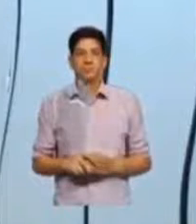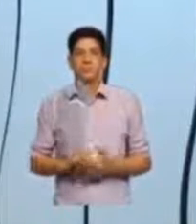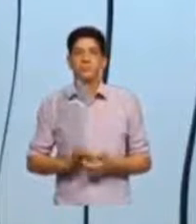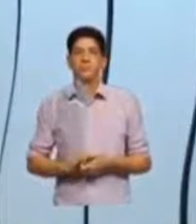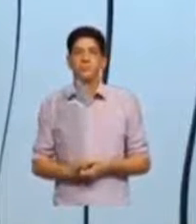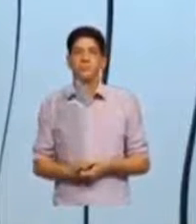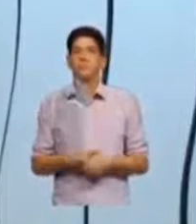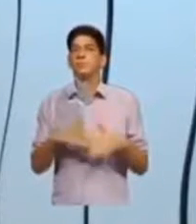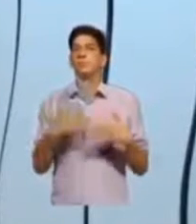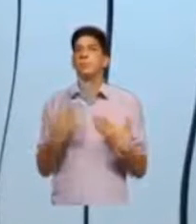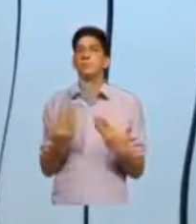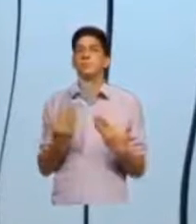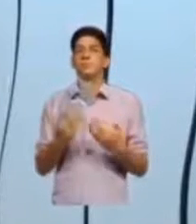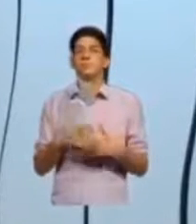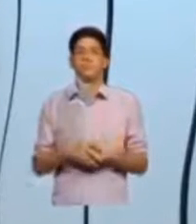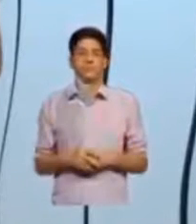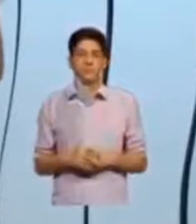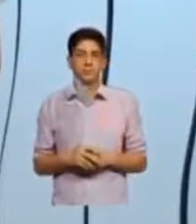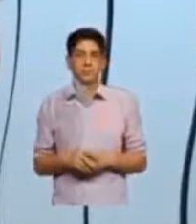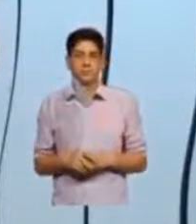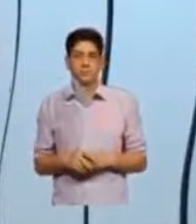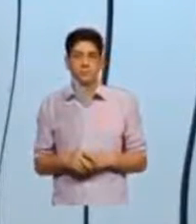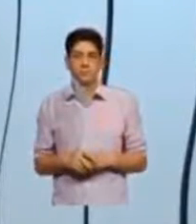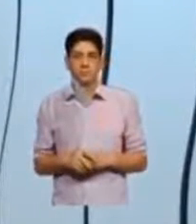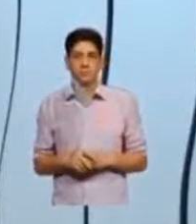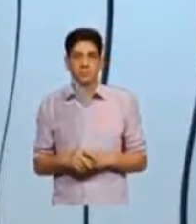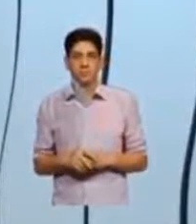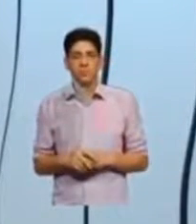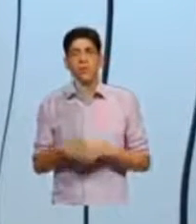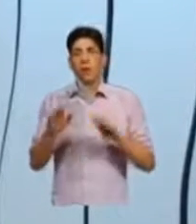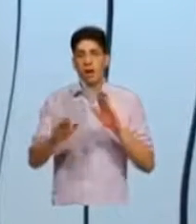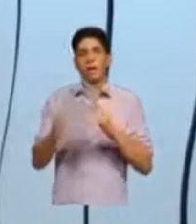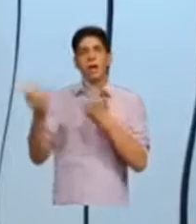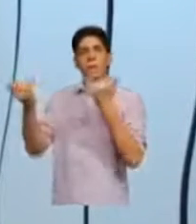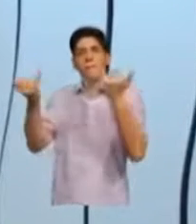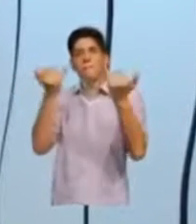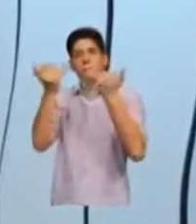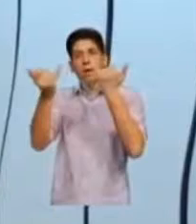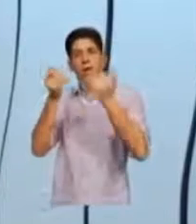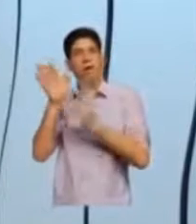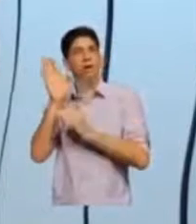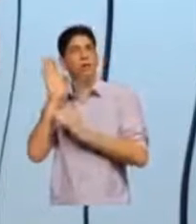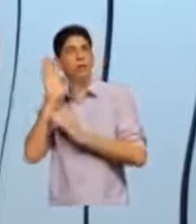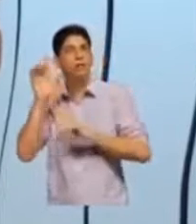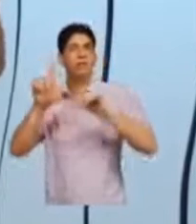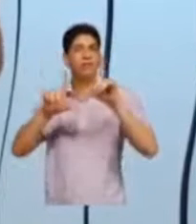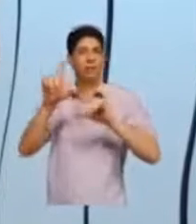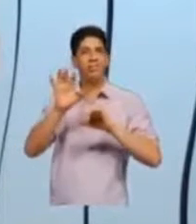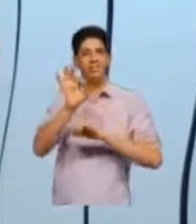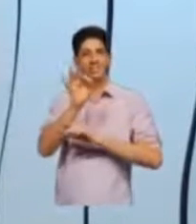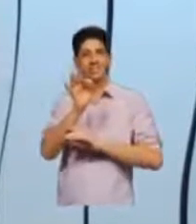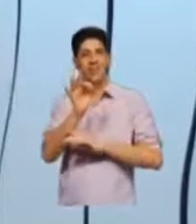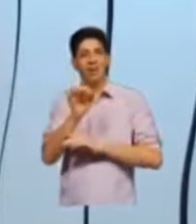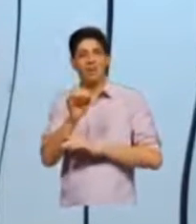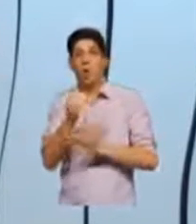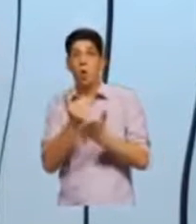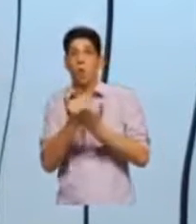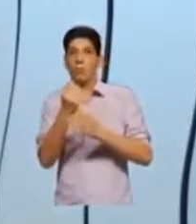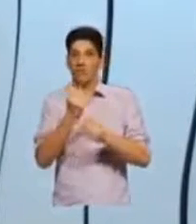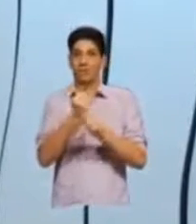Então, o que é isso? Ouve-se muito na televisão, principalmente nos começos do ano, aqui em Minas